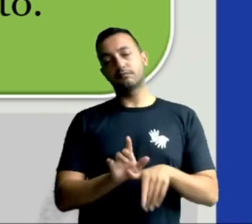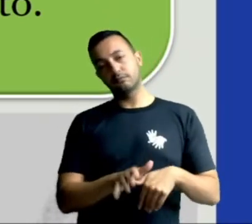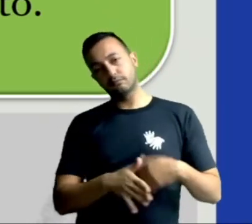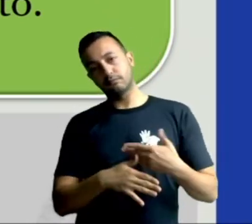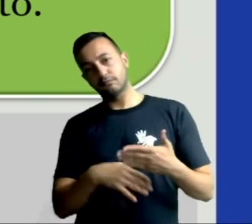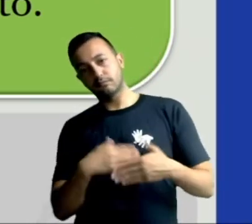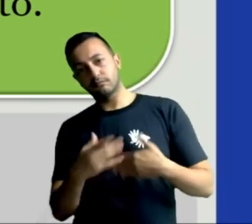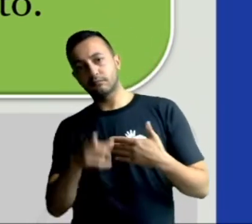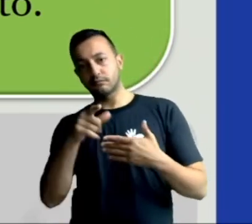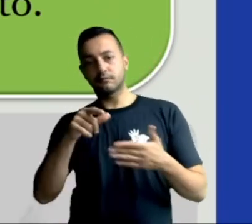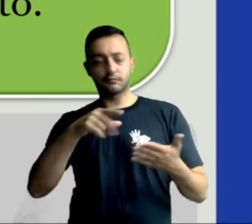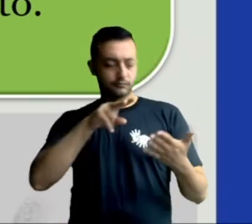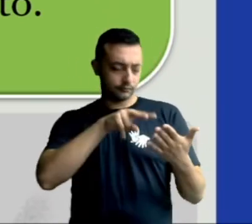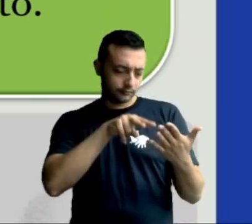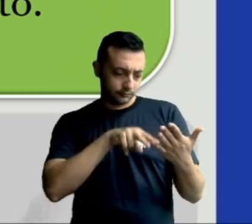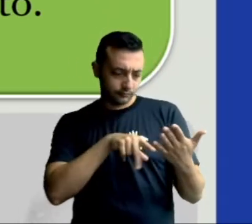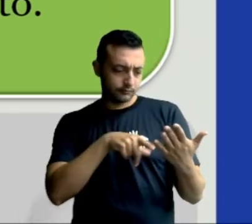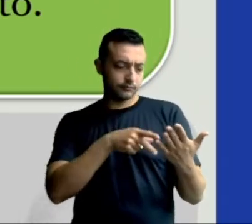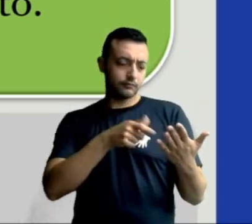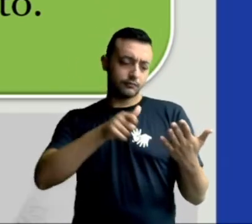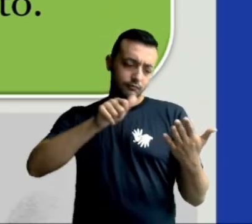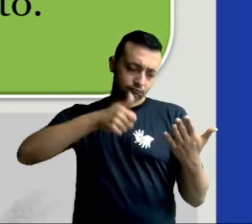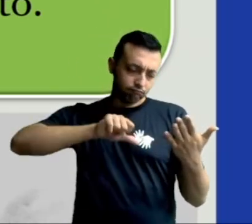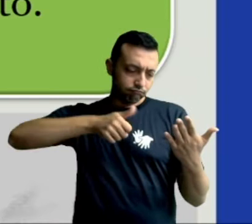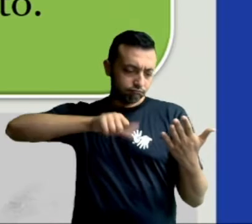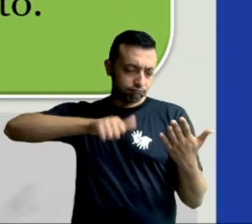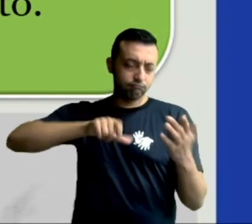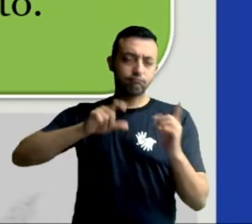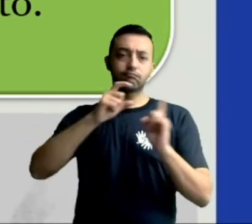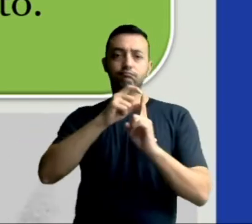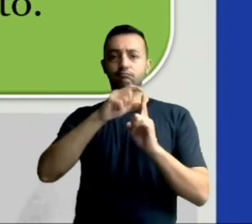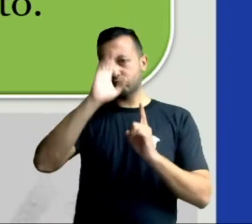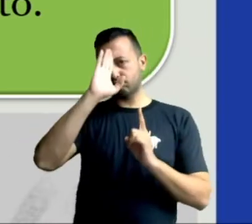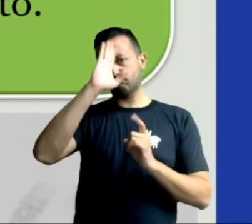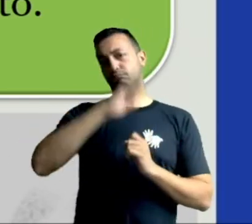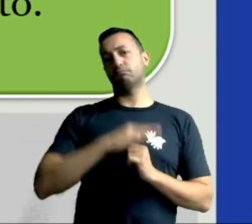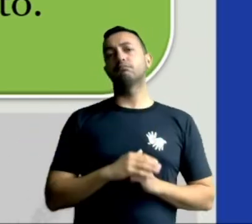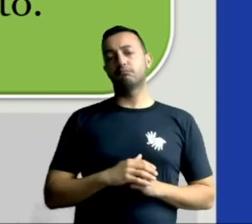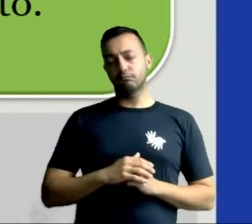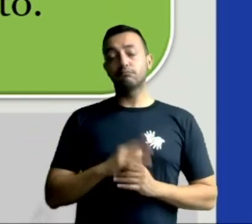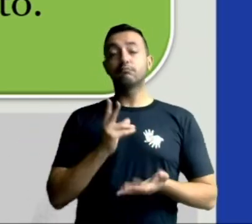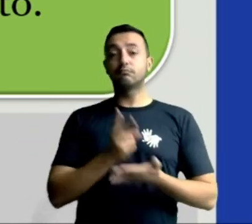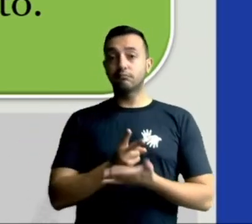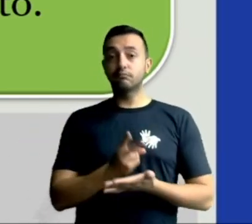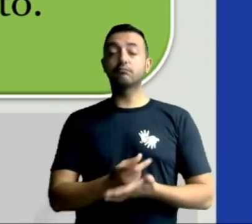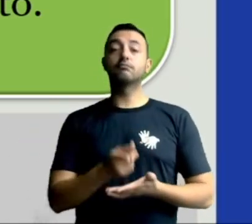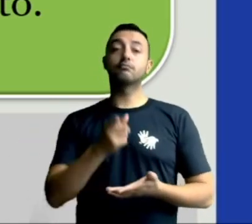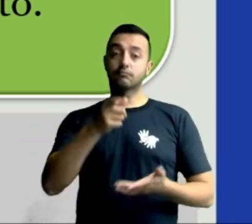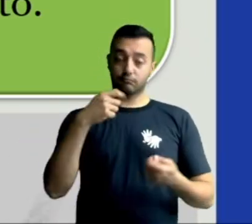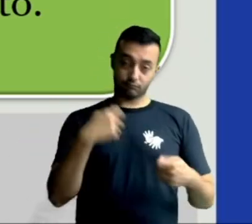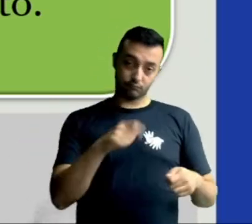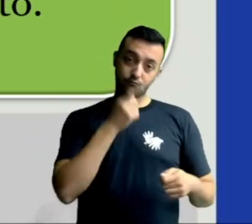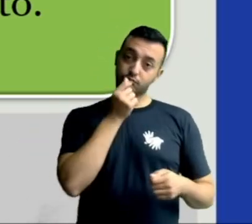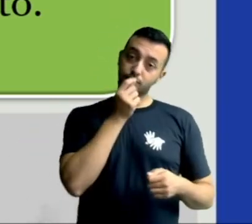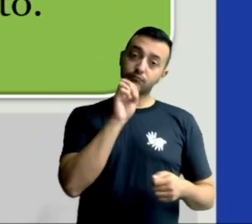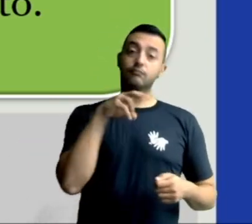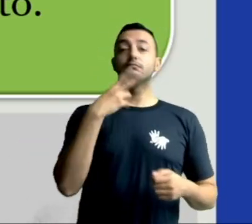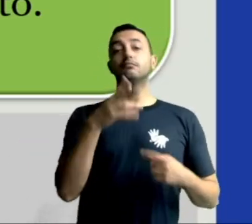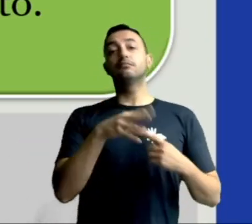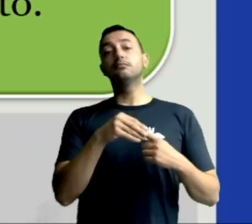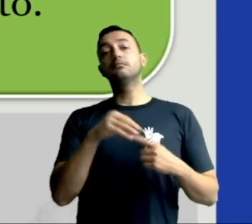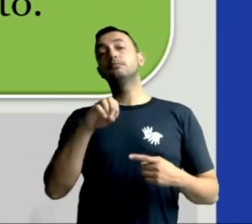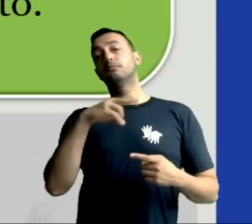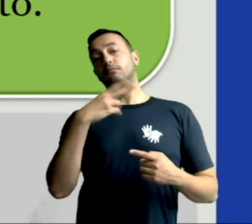você vai analisando as palavras-chave. Então, por isso que é bom você ter sempre um lápis, ou uma caneta,